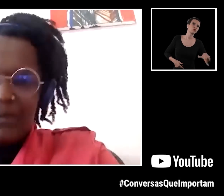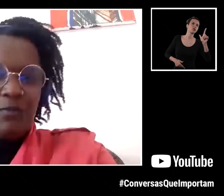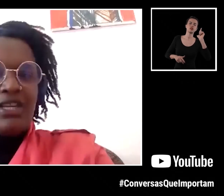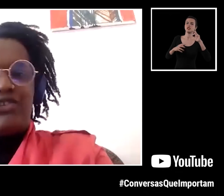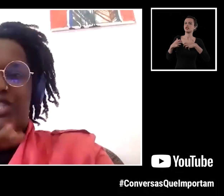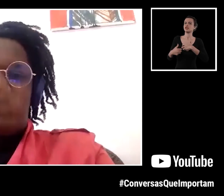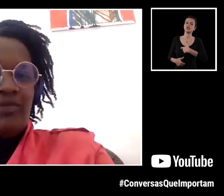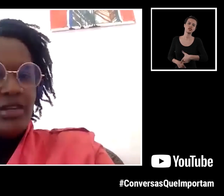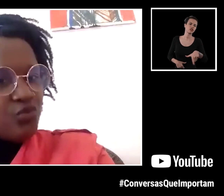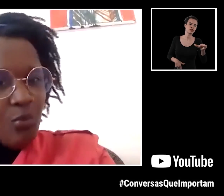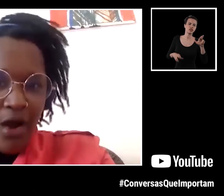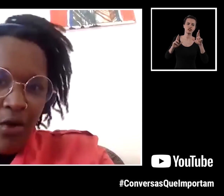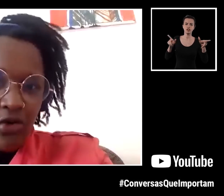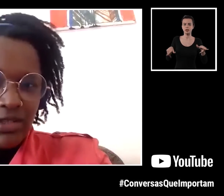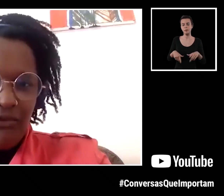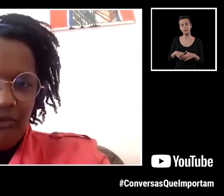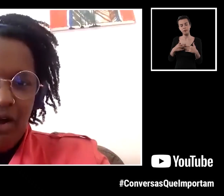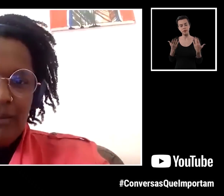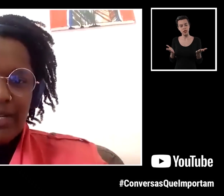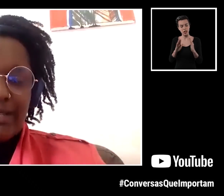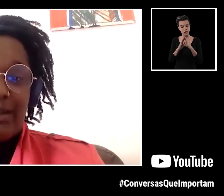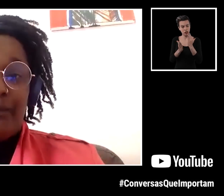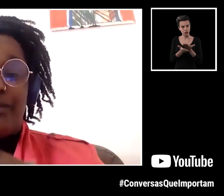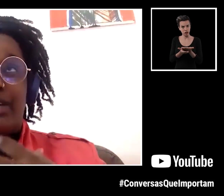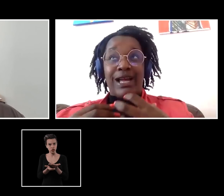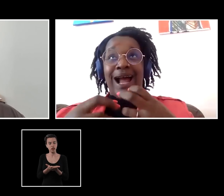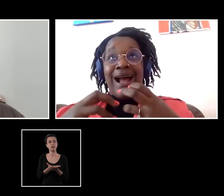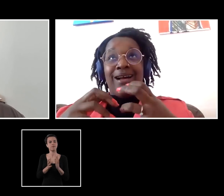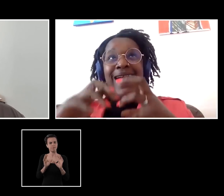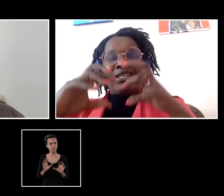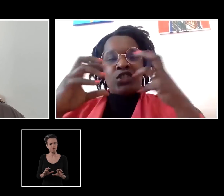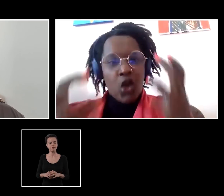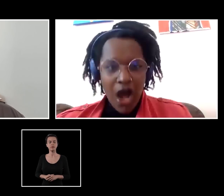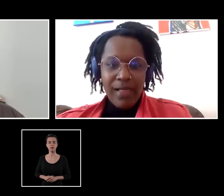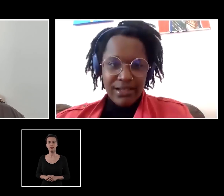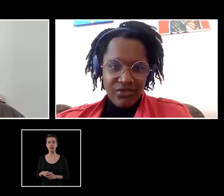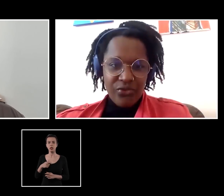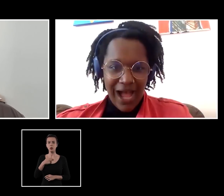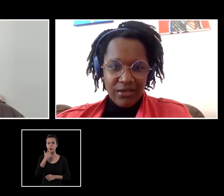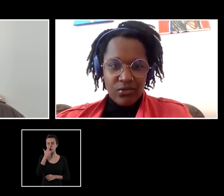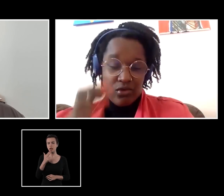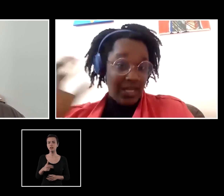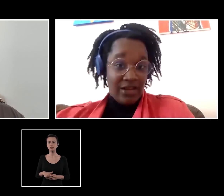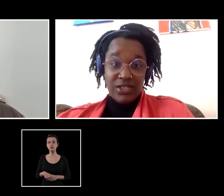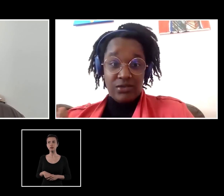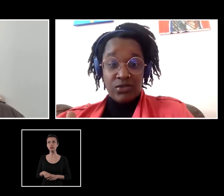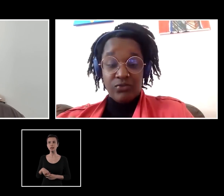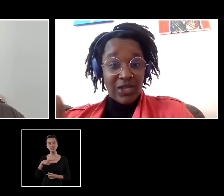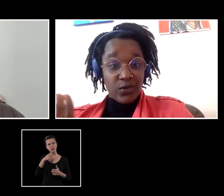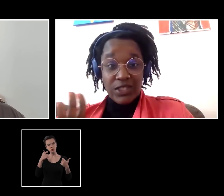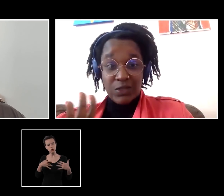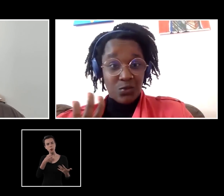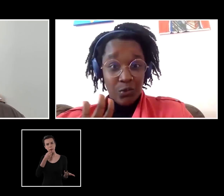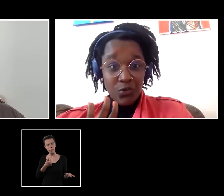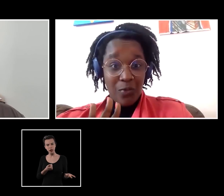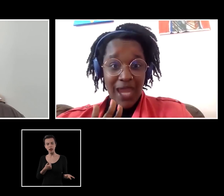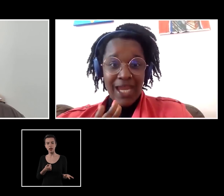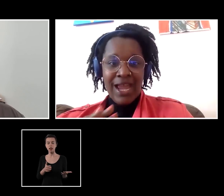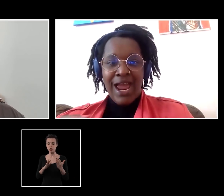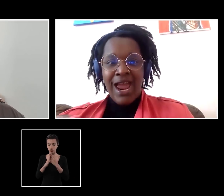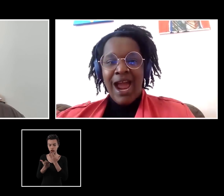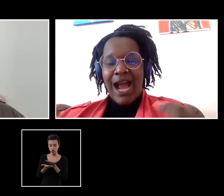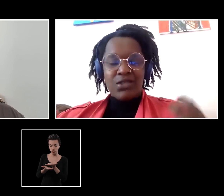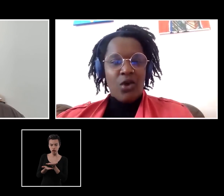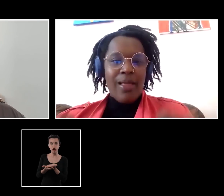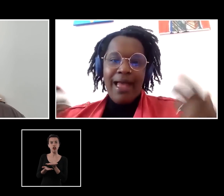uma outra perspectiva, de uma outra forma. Então, a escola, de fato, e acho que o Silvio traduziu isso muito